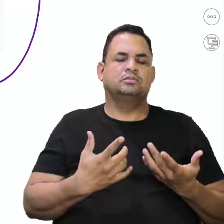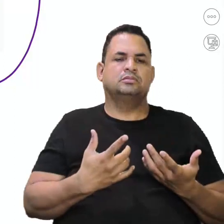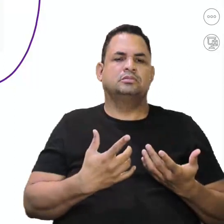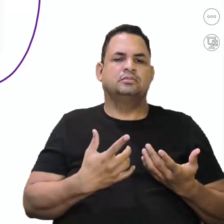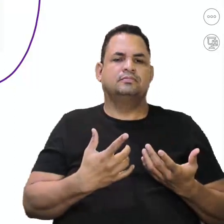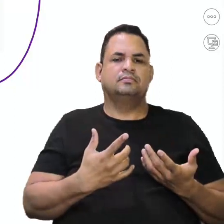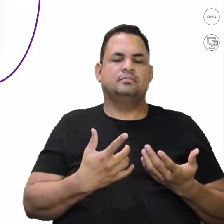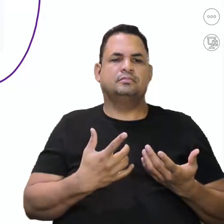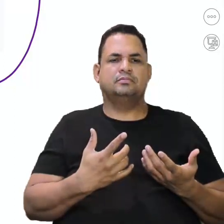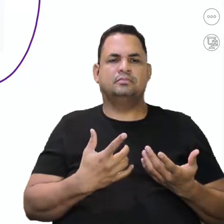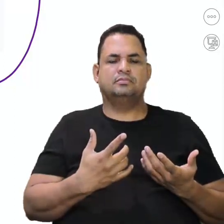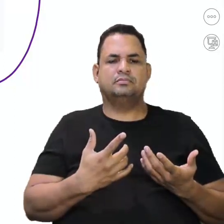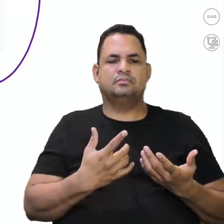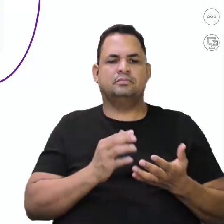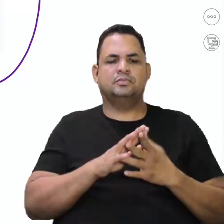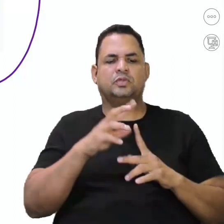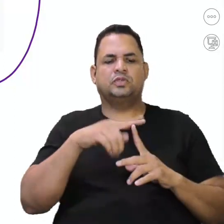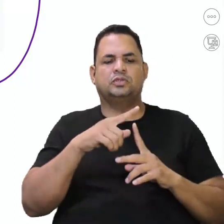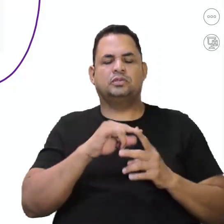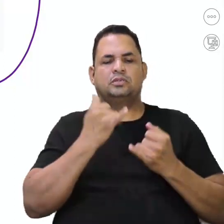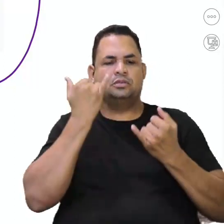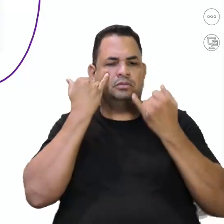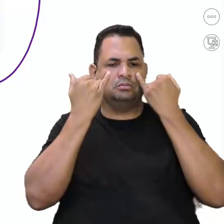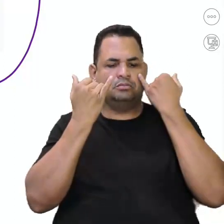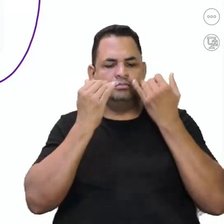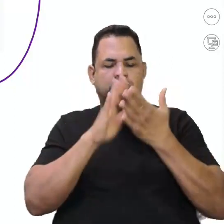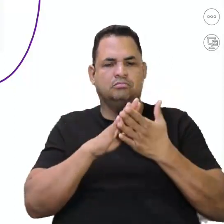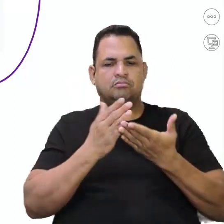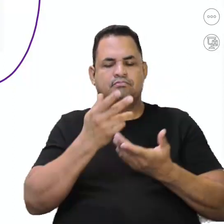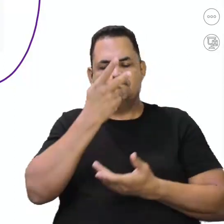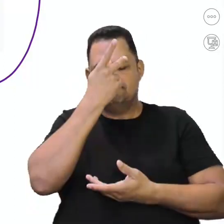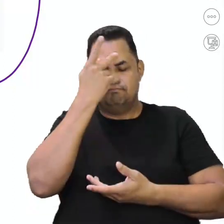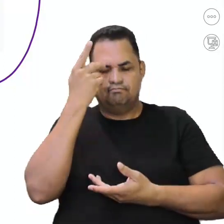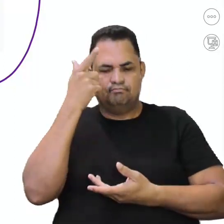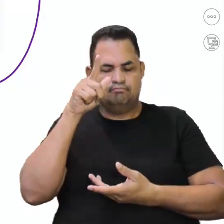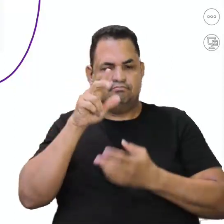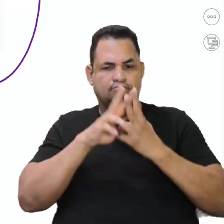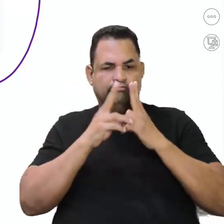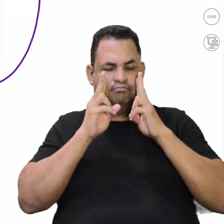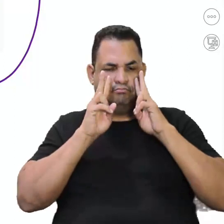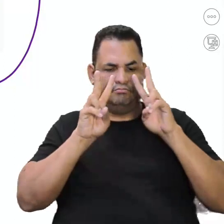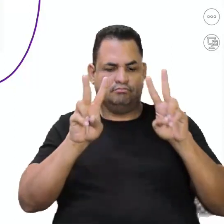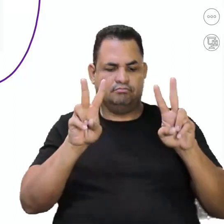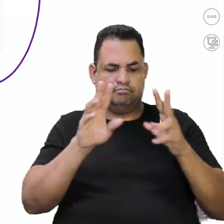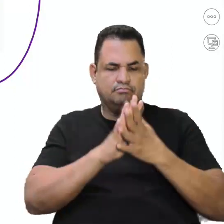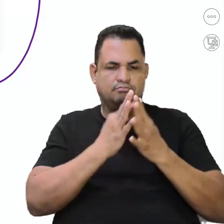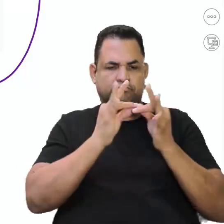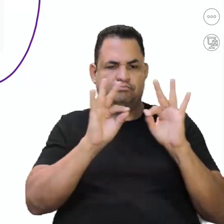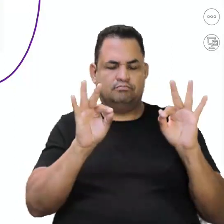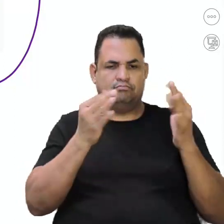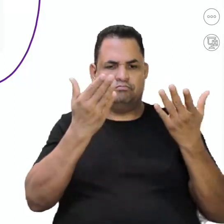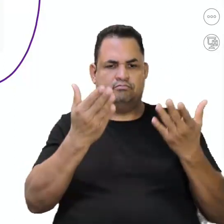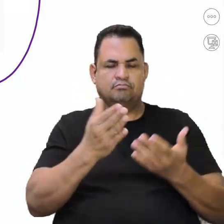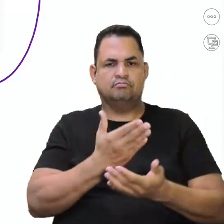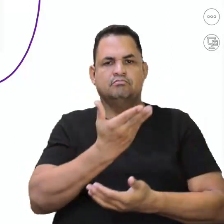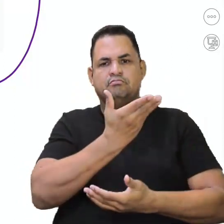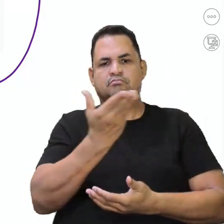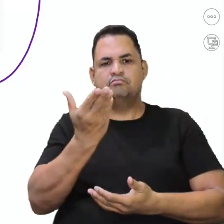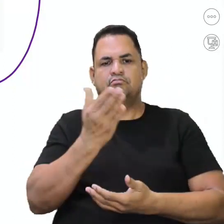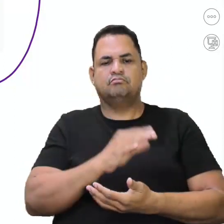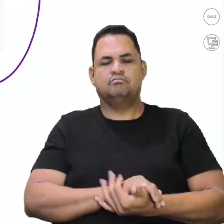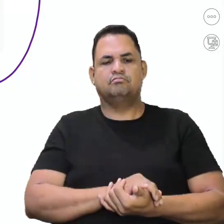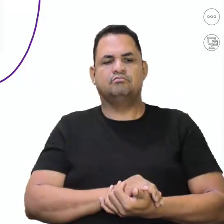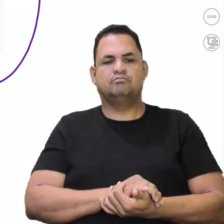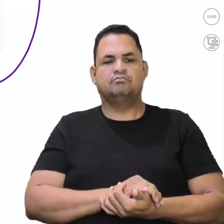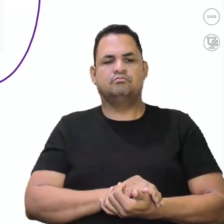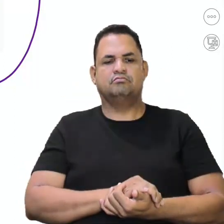vezes, um tipo de informação que às vezes as pessoas conseguem visualizar de uma forma mais simples. E aqui no infográfico ele coloca de uma